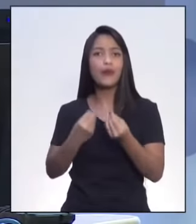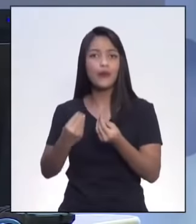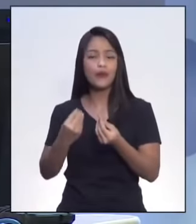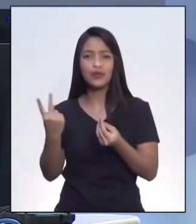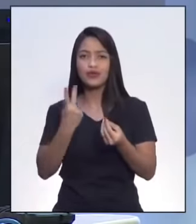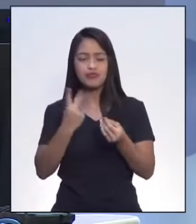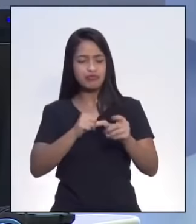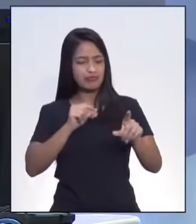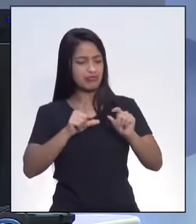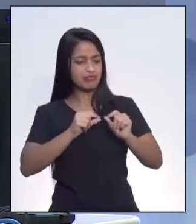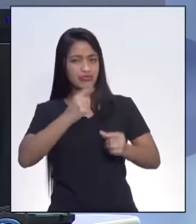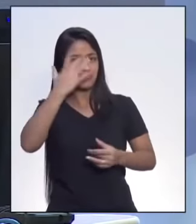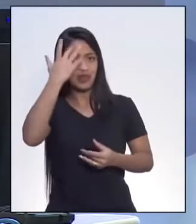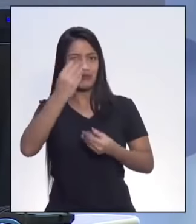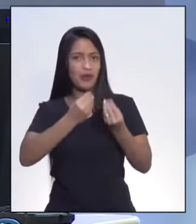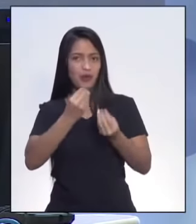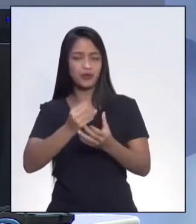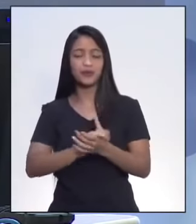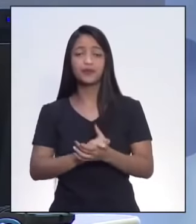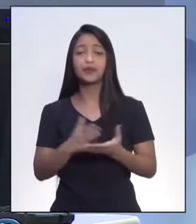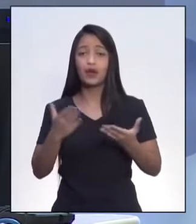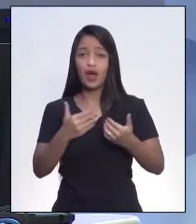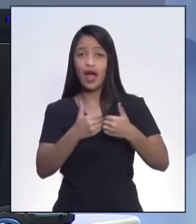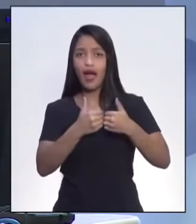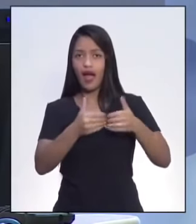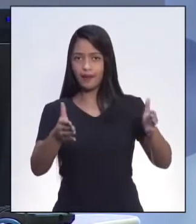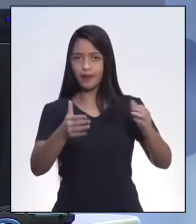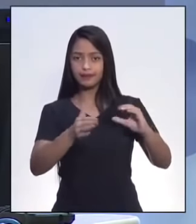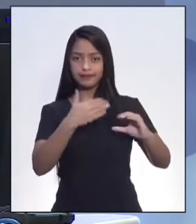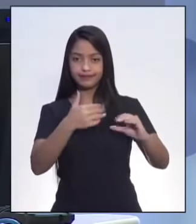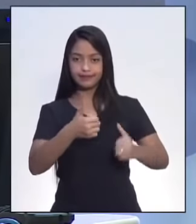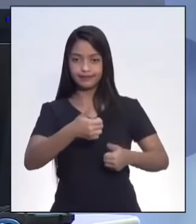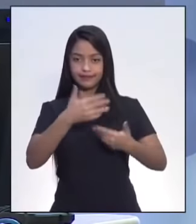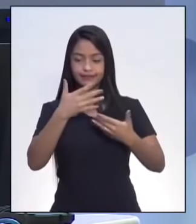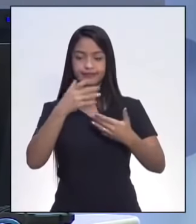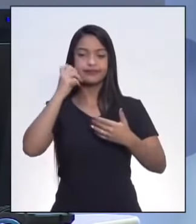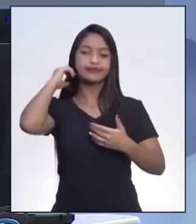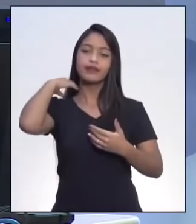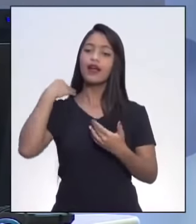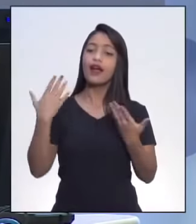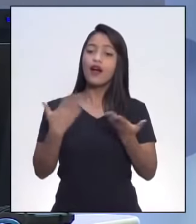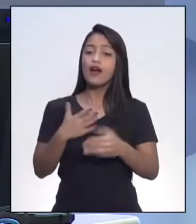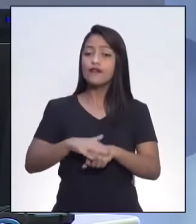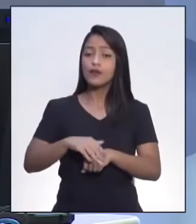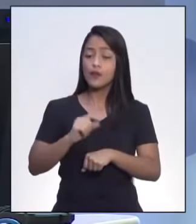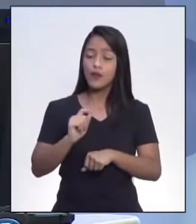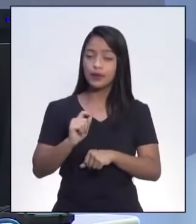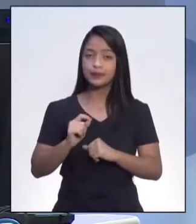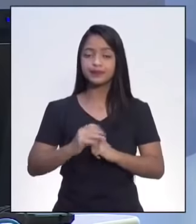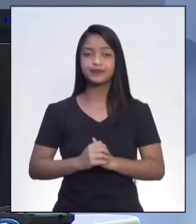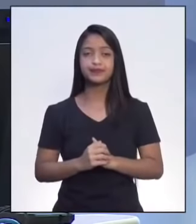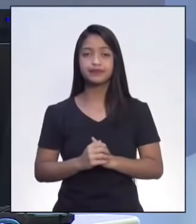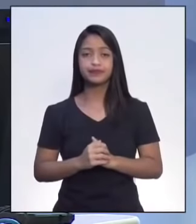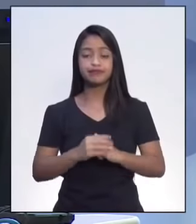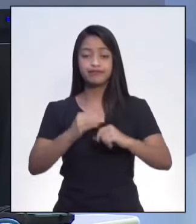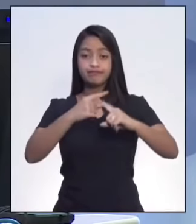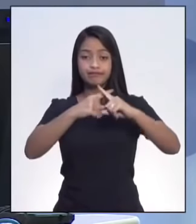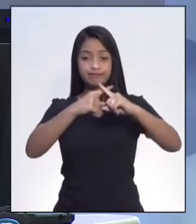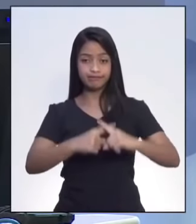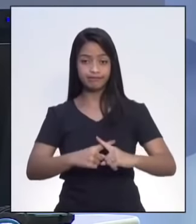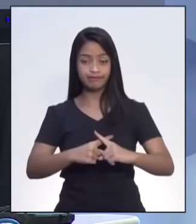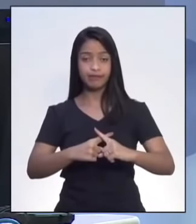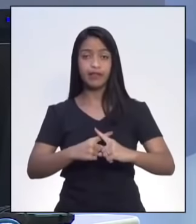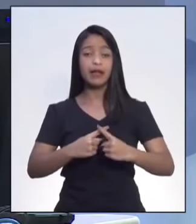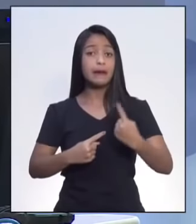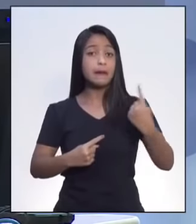Então, vamos lá. Pode abrir o chat, deixa habilitado. E aí, vamos para a seguinte aí. Partida, então, a primeira, não tem